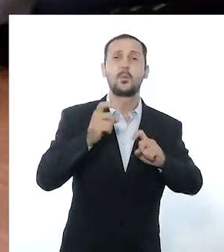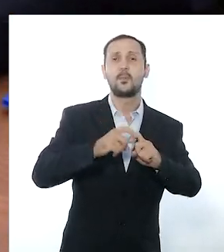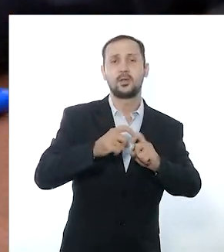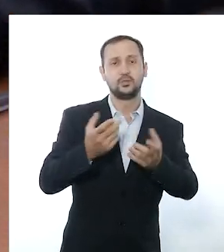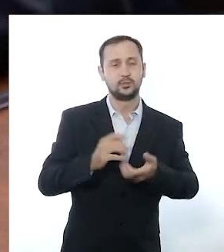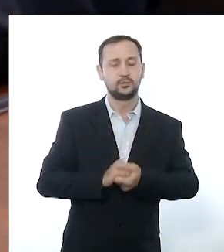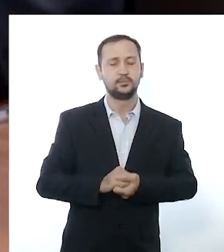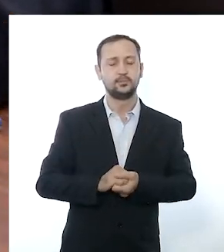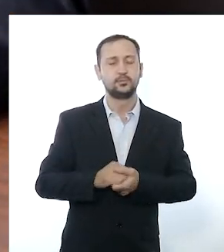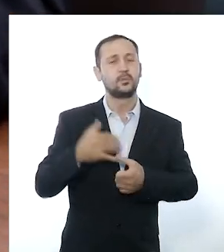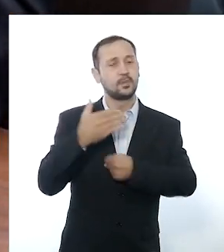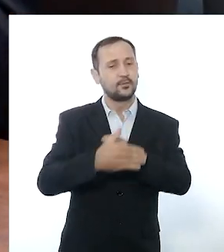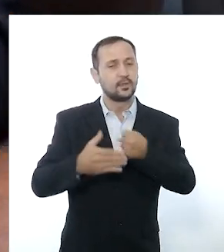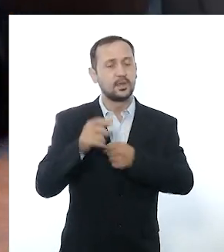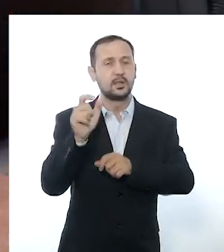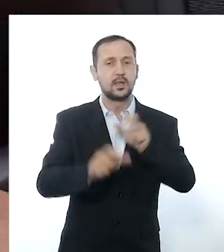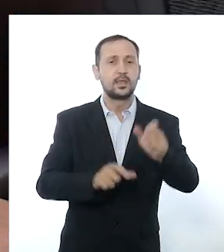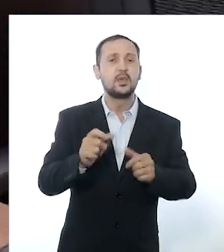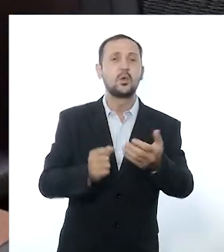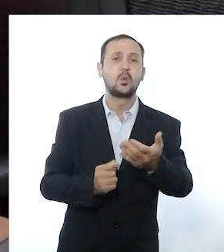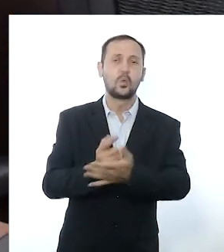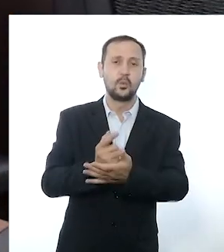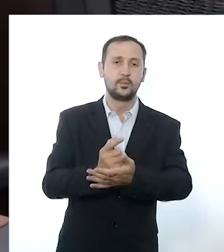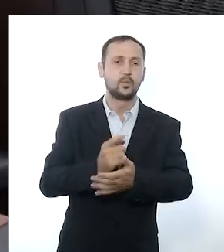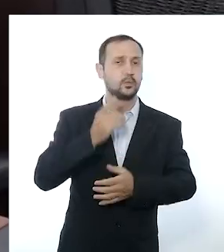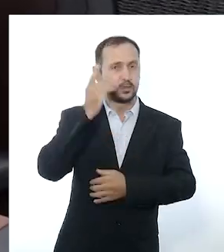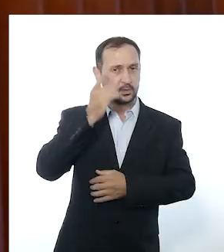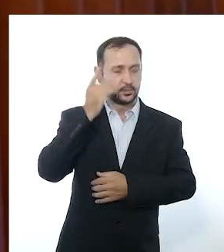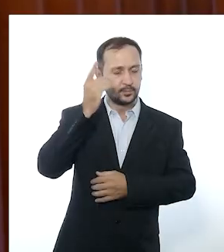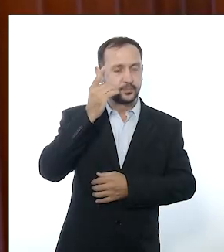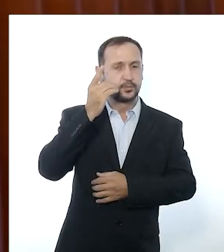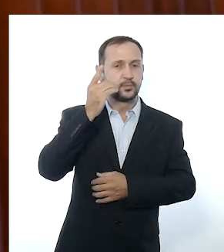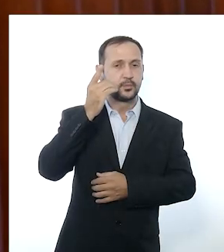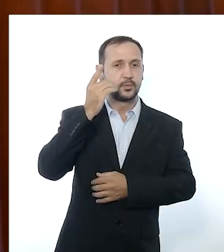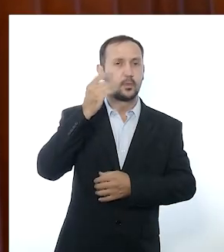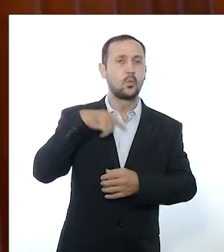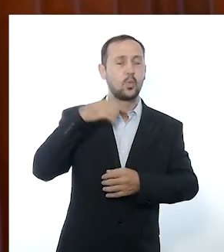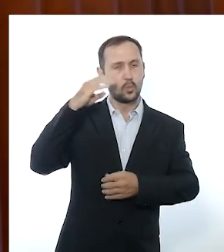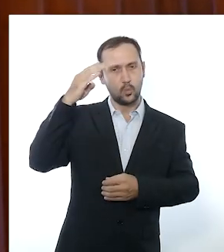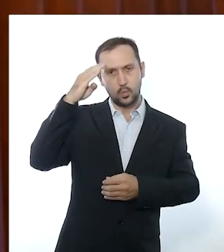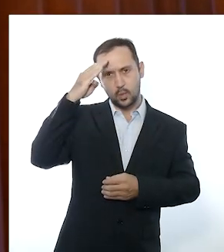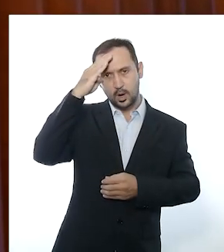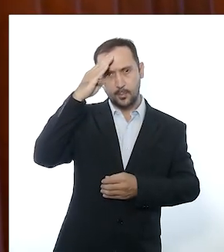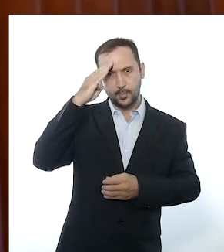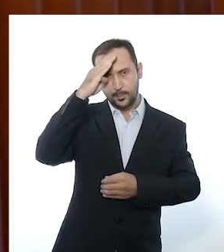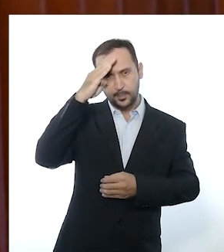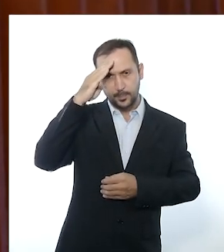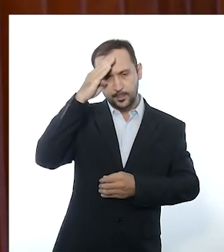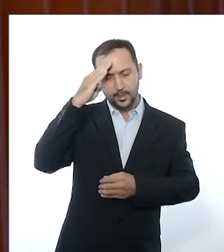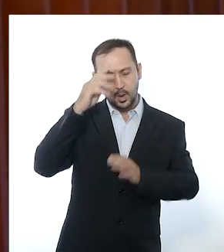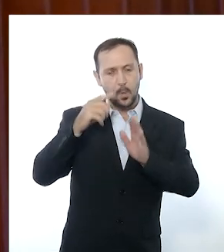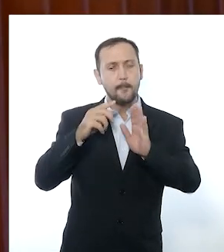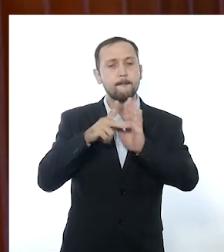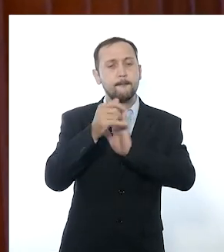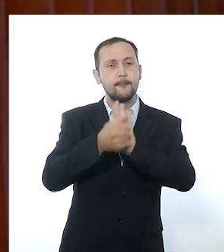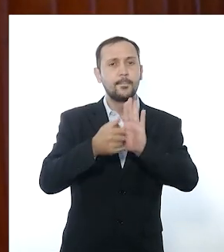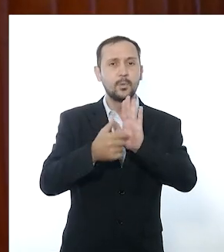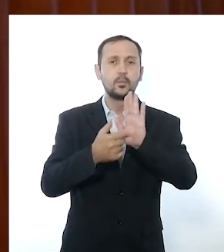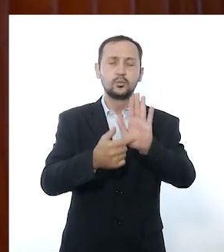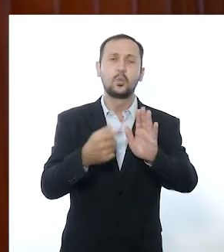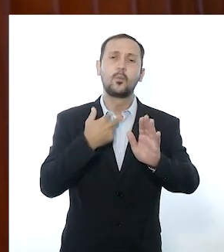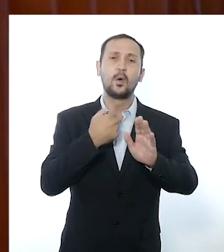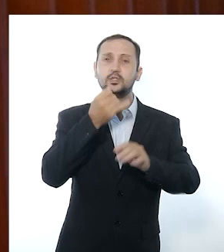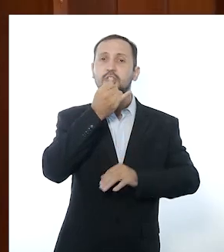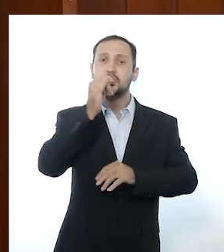dos consumidores, o deputado Cabo Almi, do PT, apresentou um projeto que proíbe o corte nos serviços de